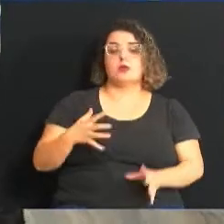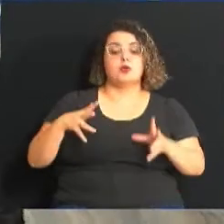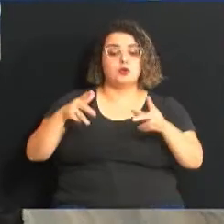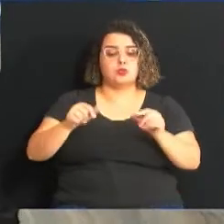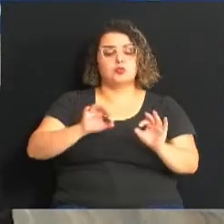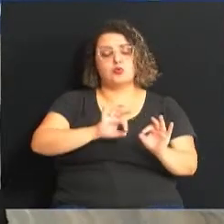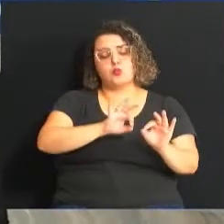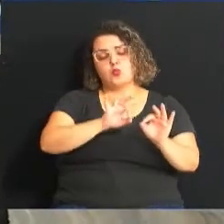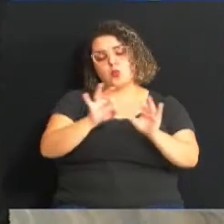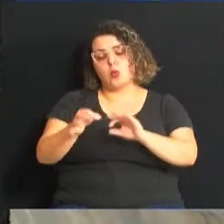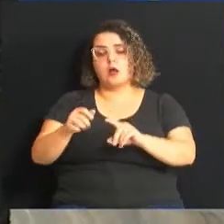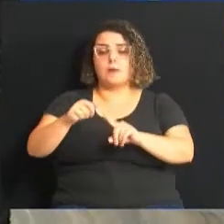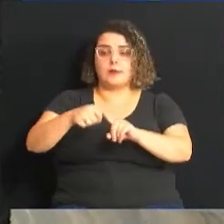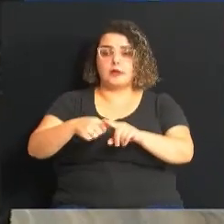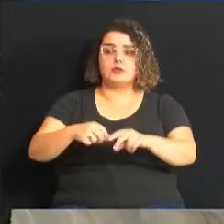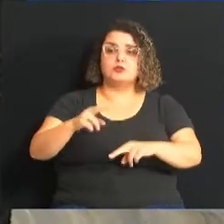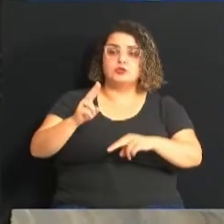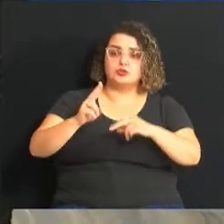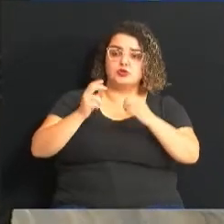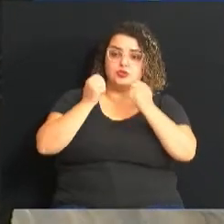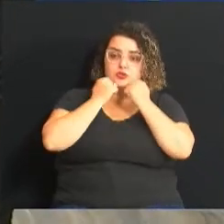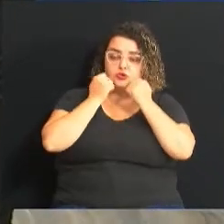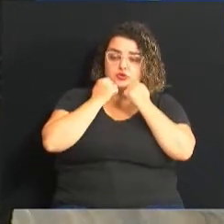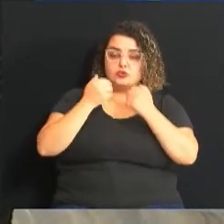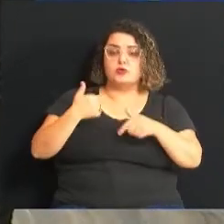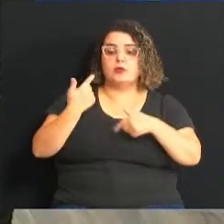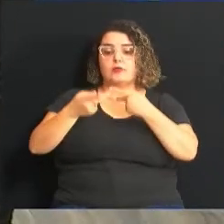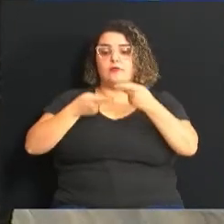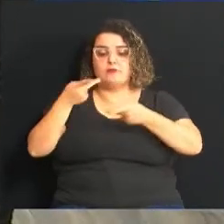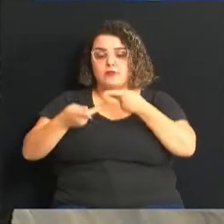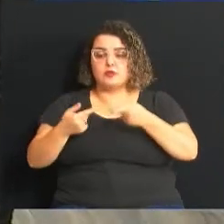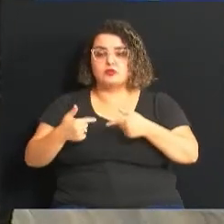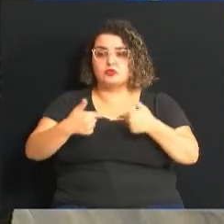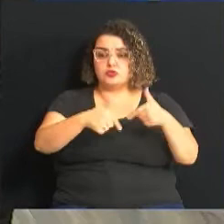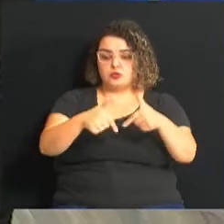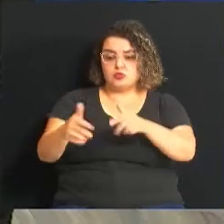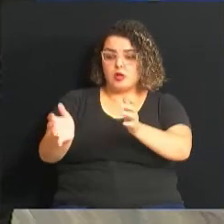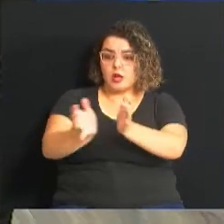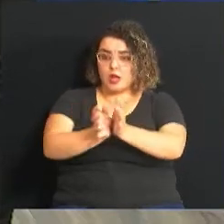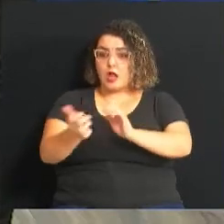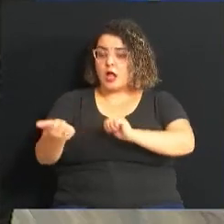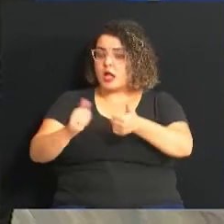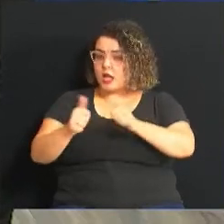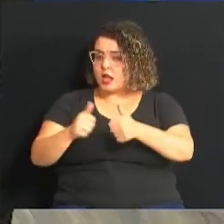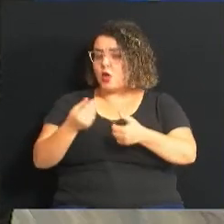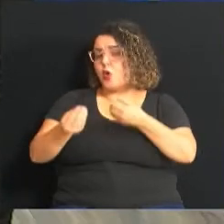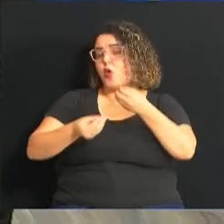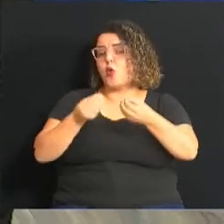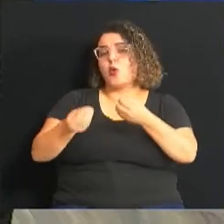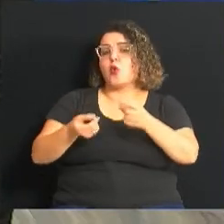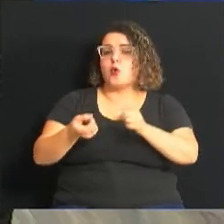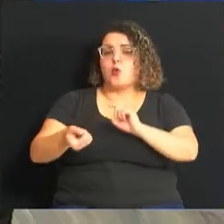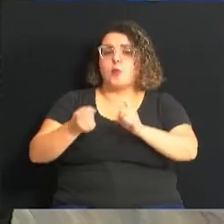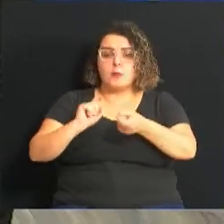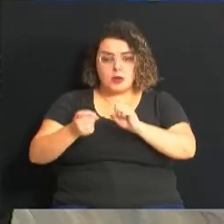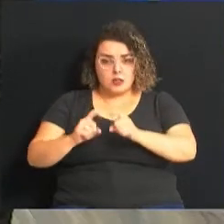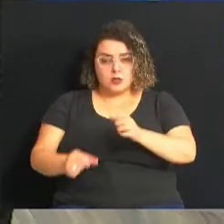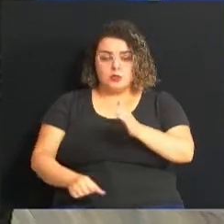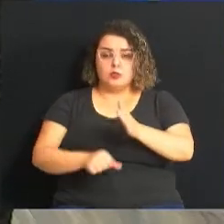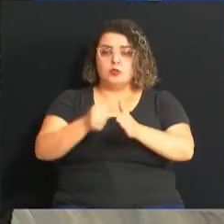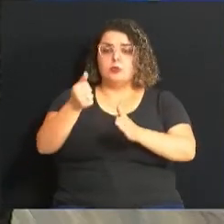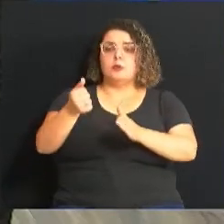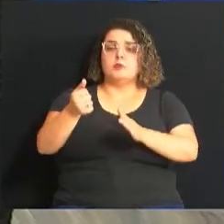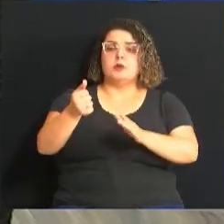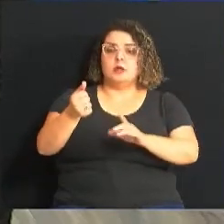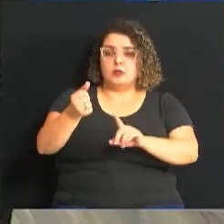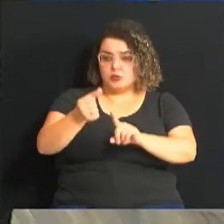de julho nós estamos falando aqui sobre o trabalho das comissões, analisando como foram as reuniões no primeiro semestre, e a